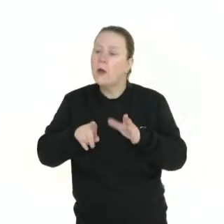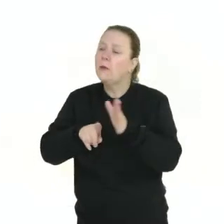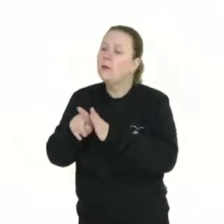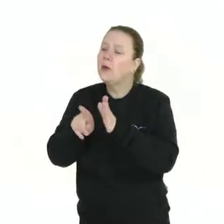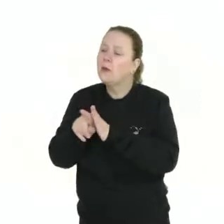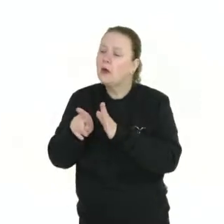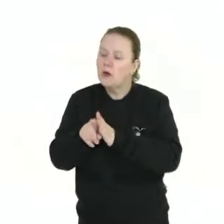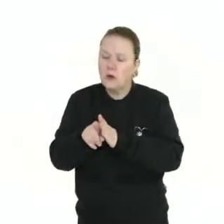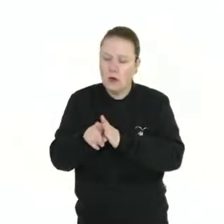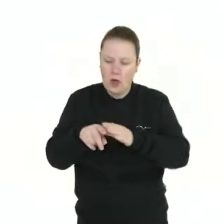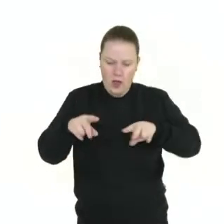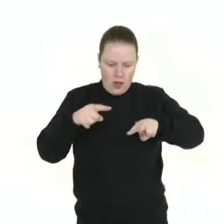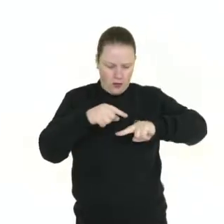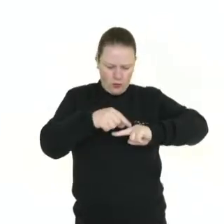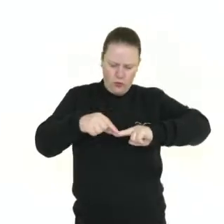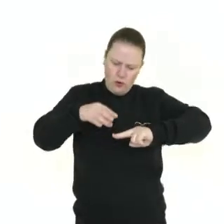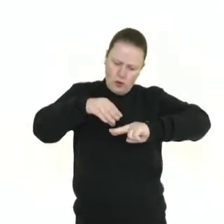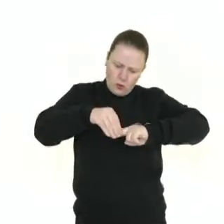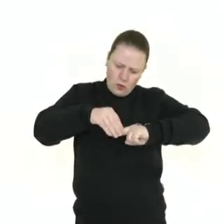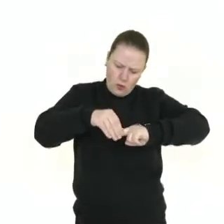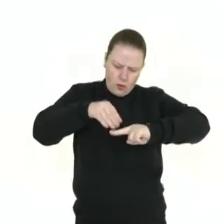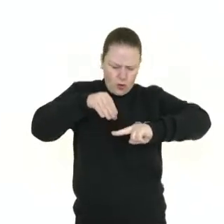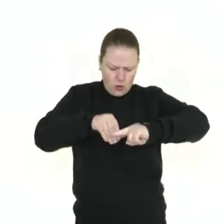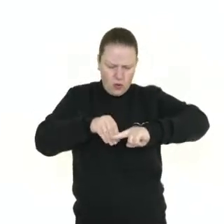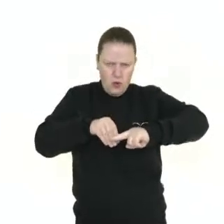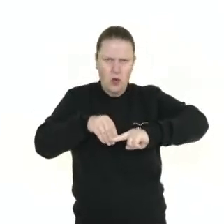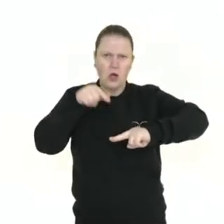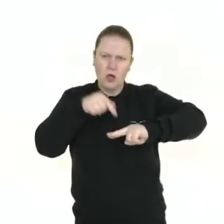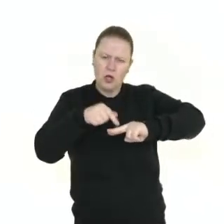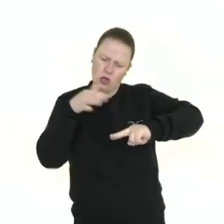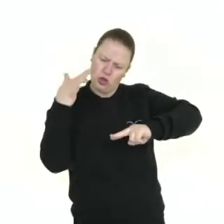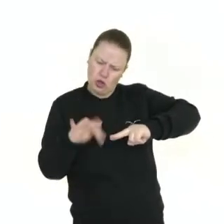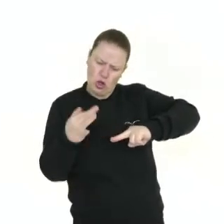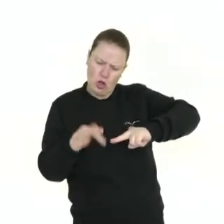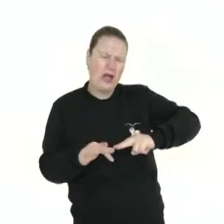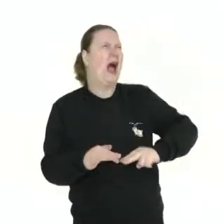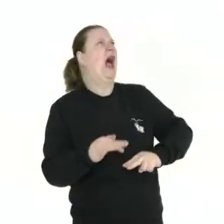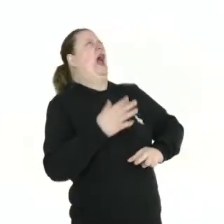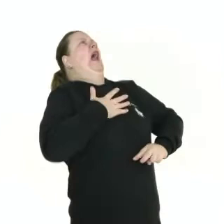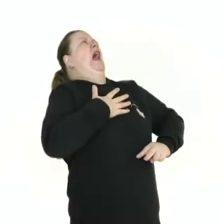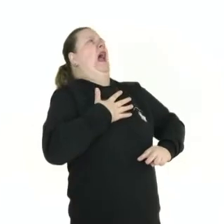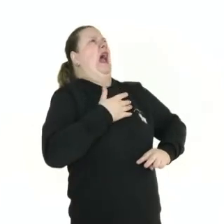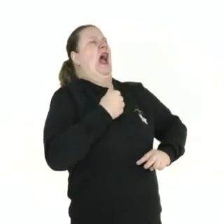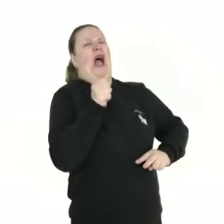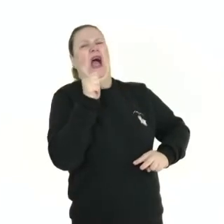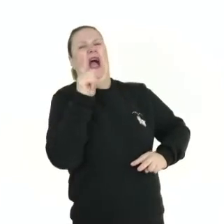apertando a perna do caboclo. Dói aqui? Ai!